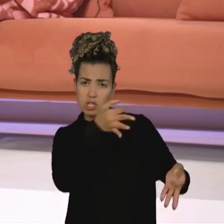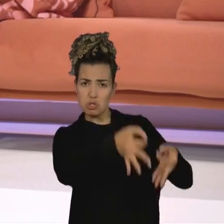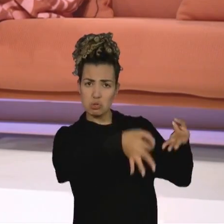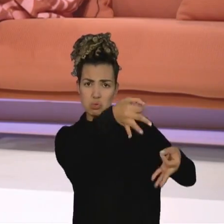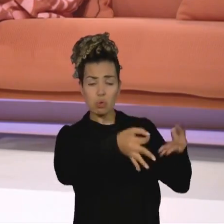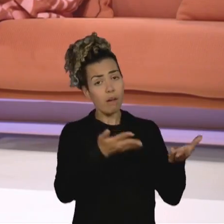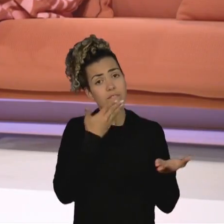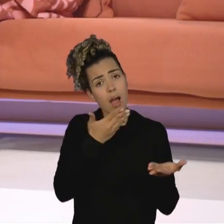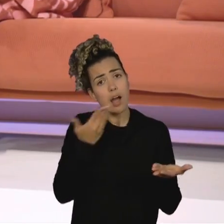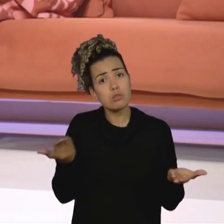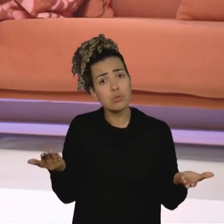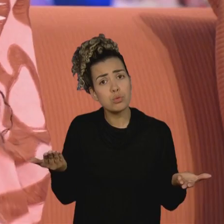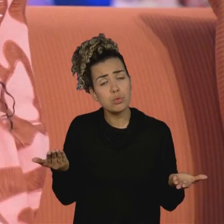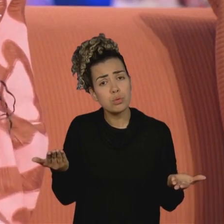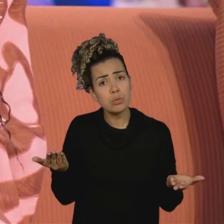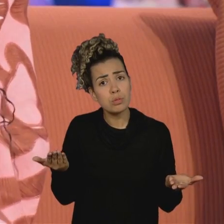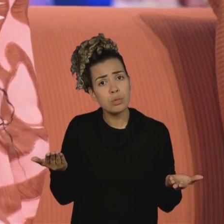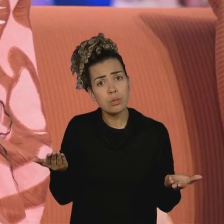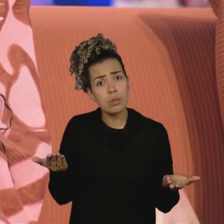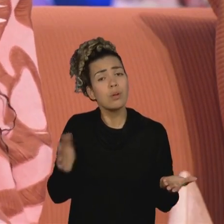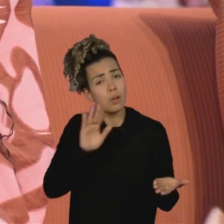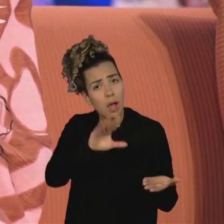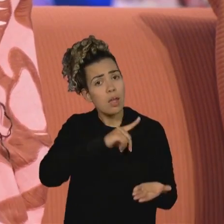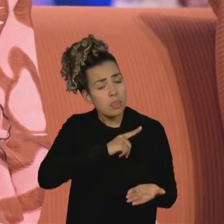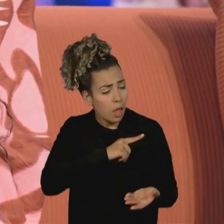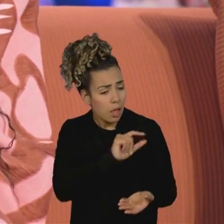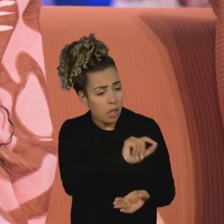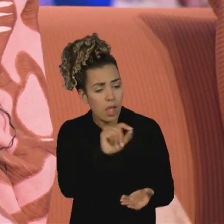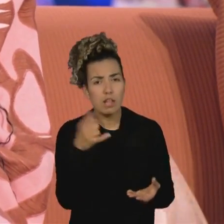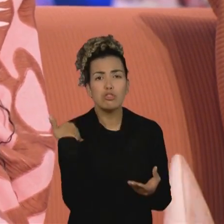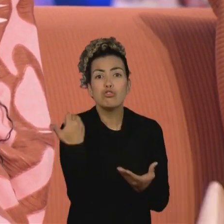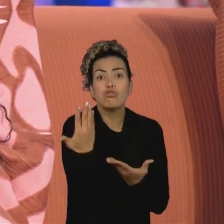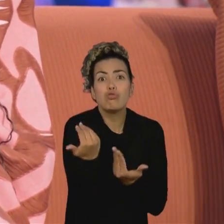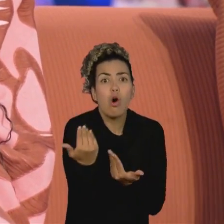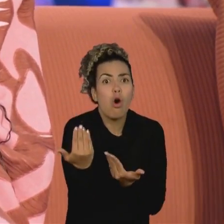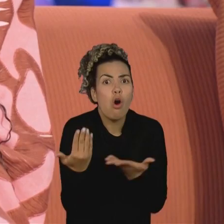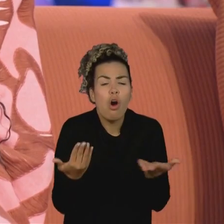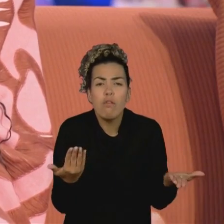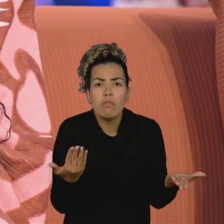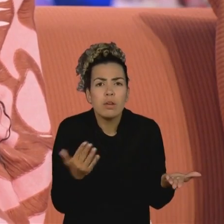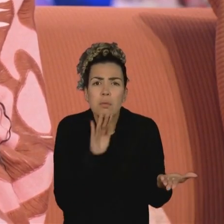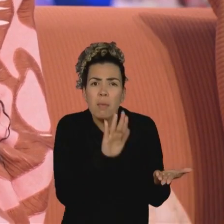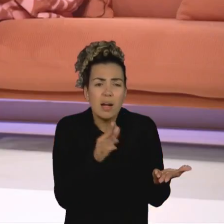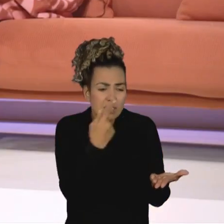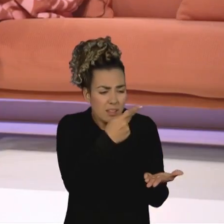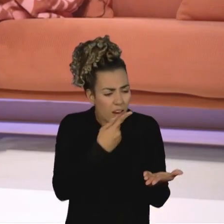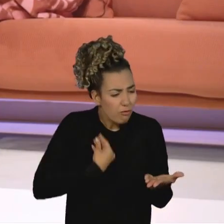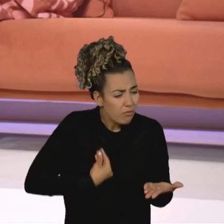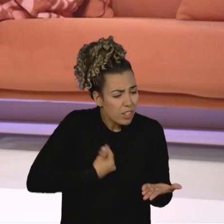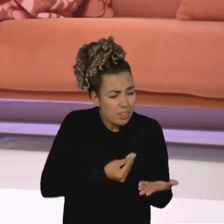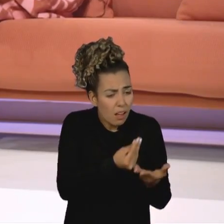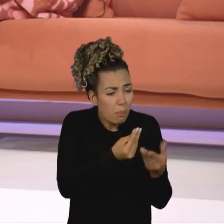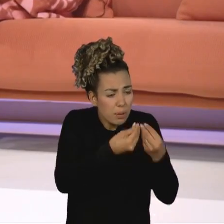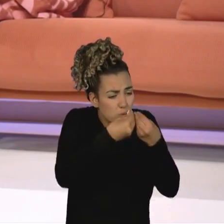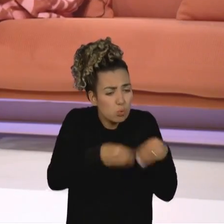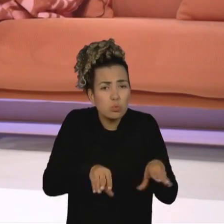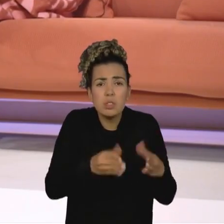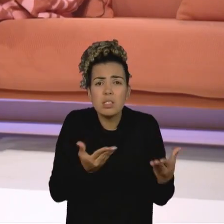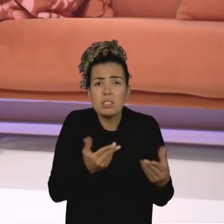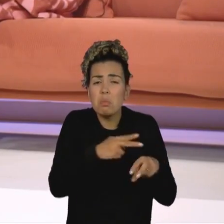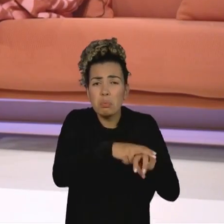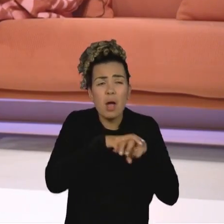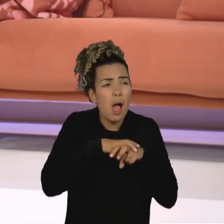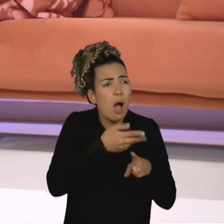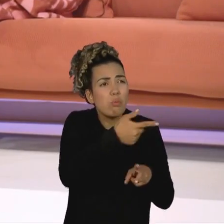tão jovens tendo suas vidas tragadas, né? Por seguirem caminhos